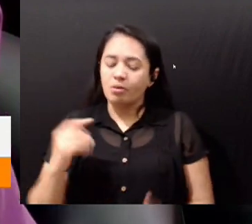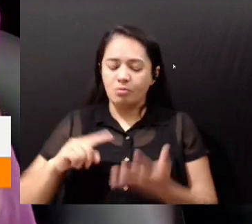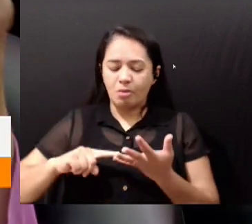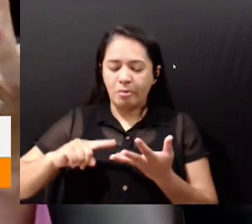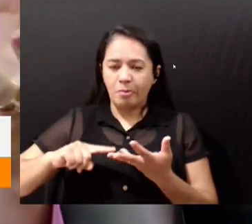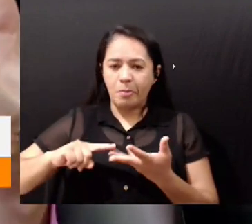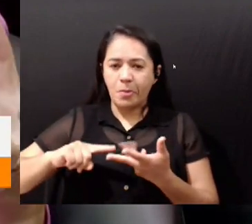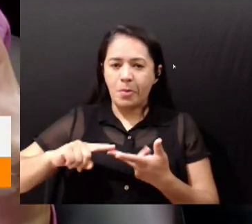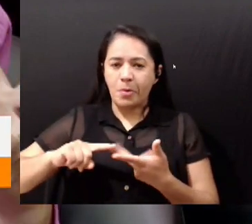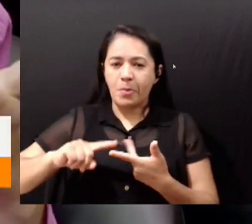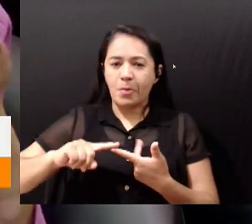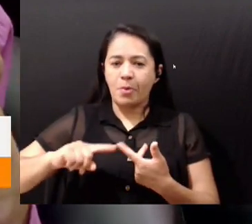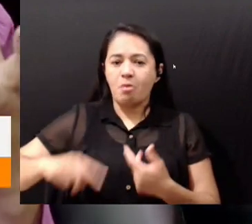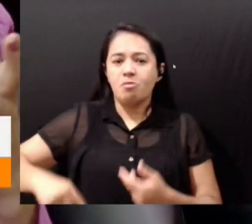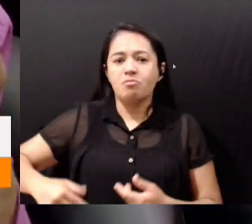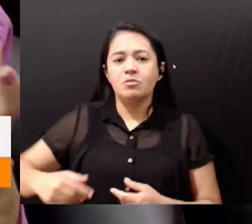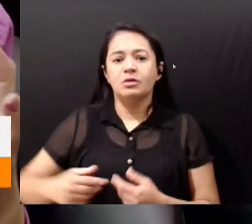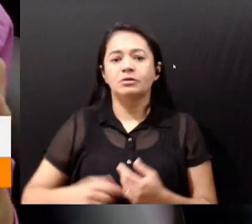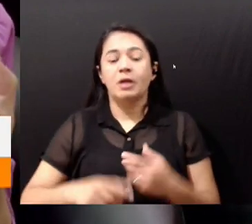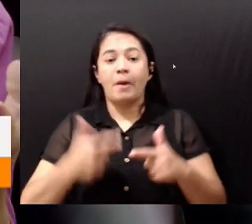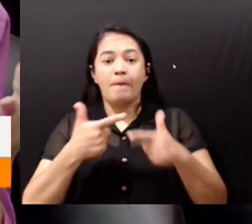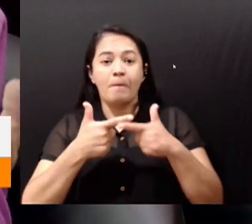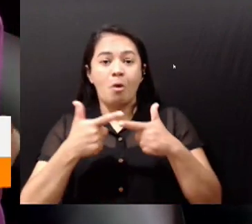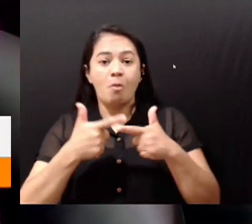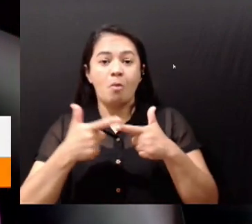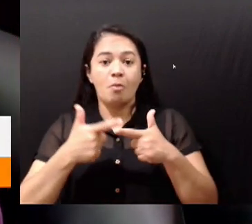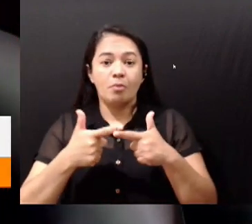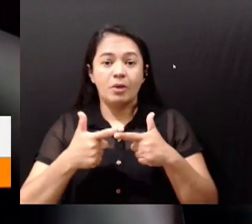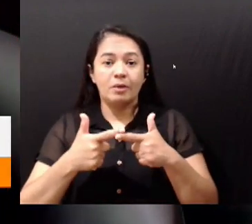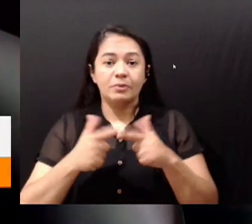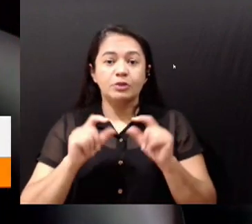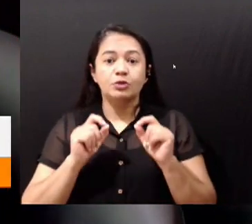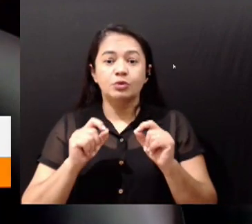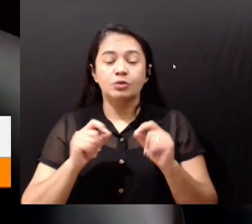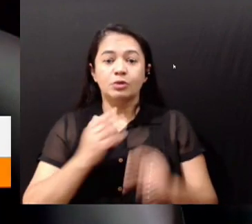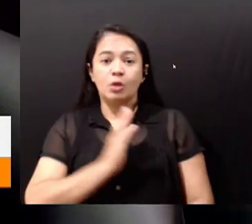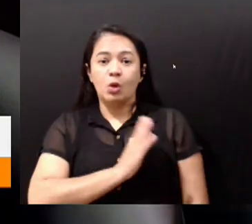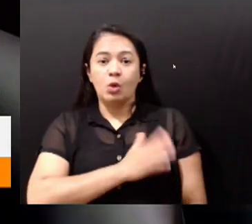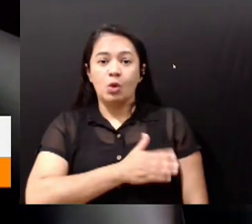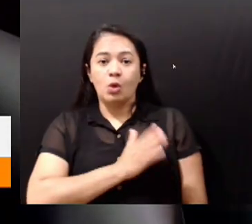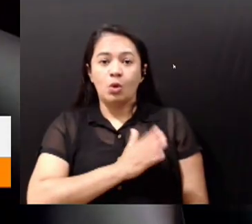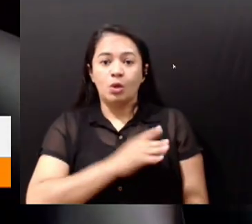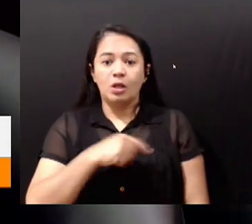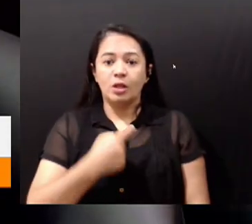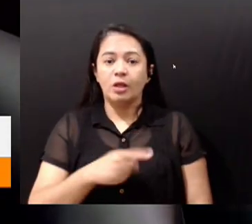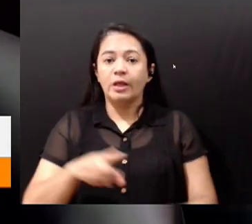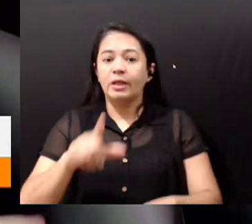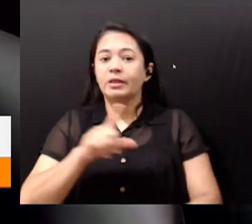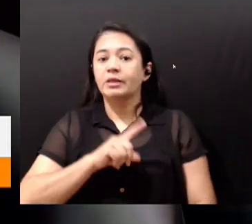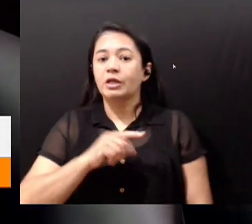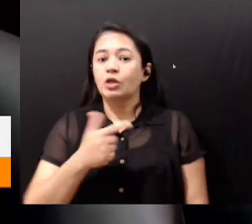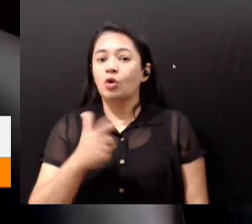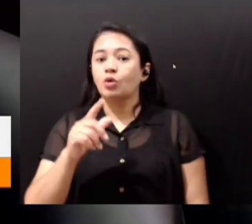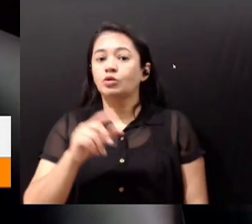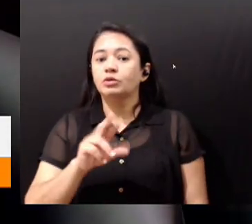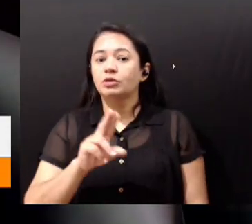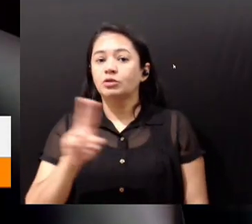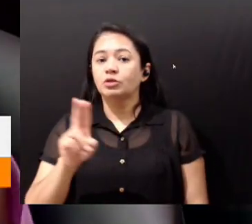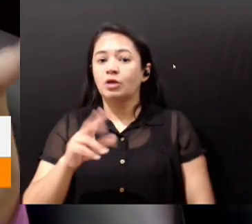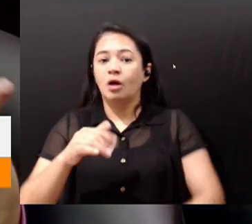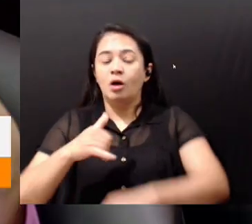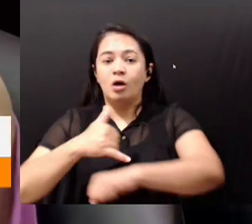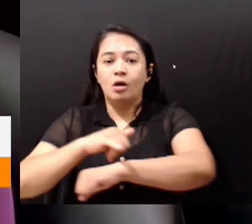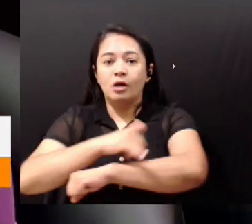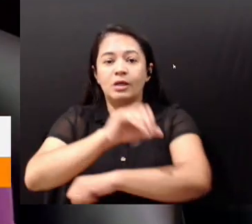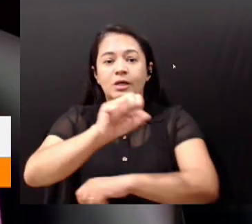hepática, problemas até, piora de problemas cardiovasculares, a gente tem algo muito comum chamado obesidade sarcopênica. O